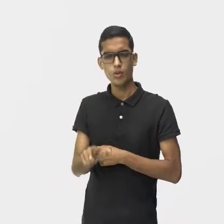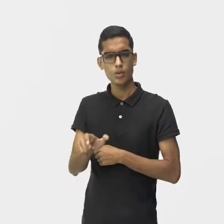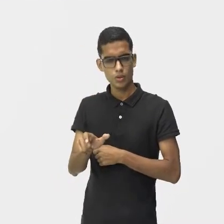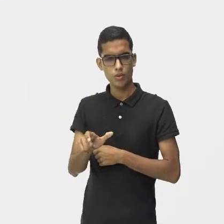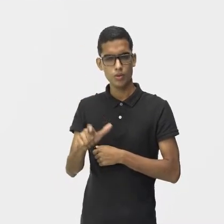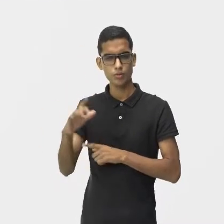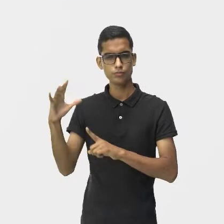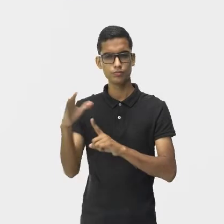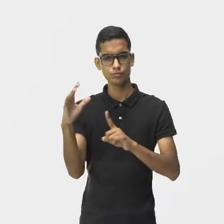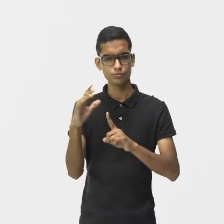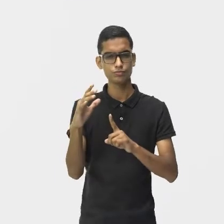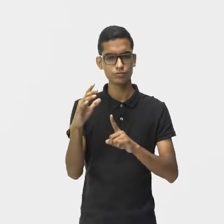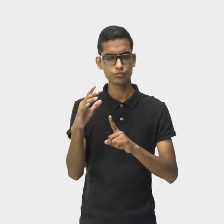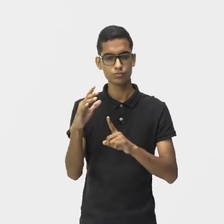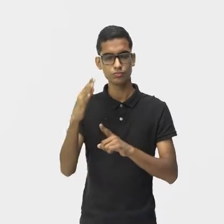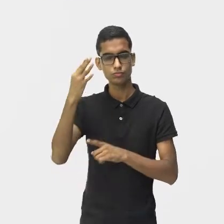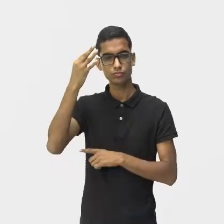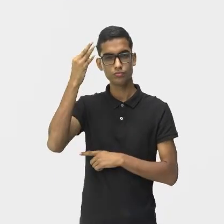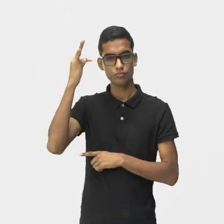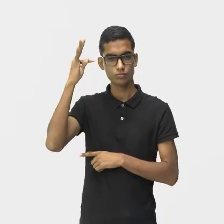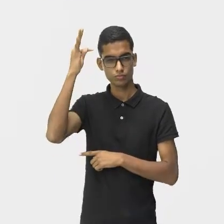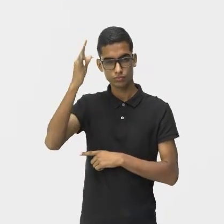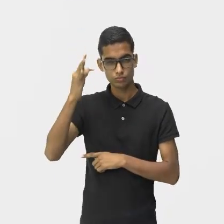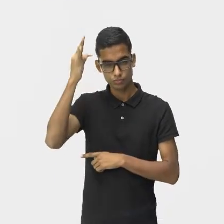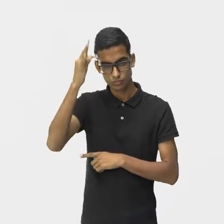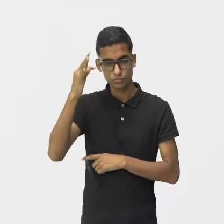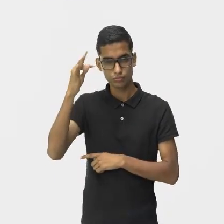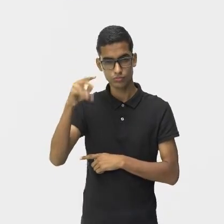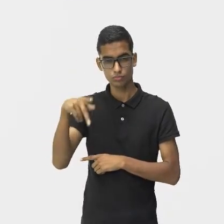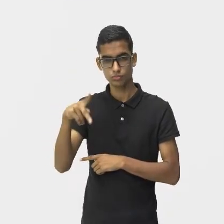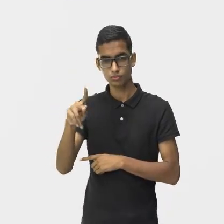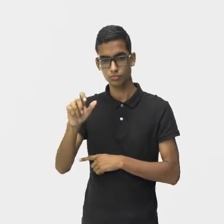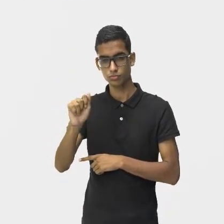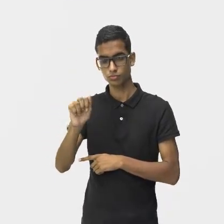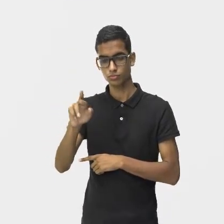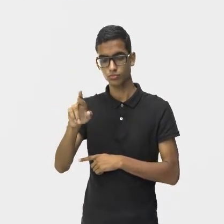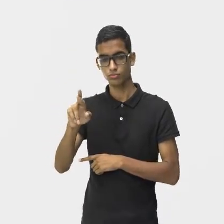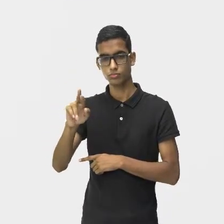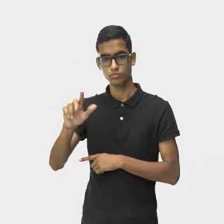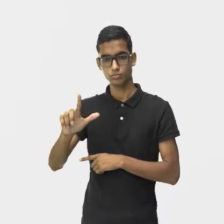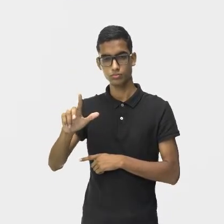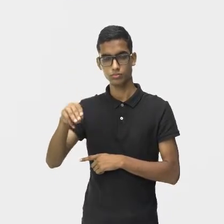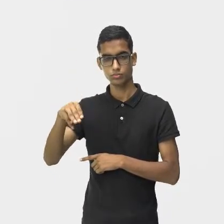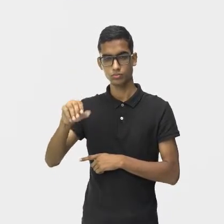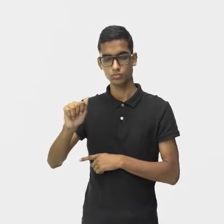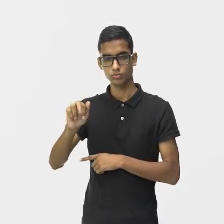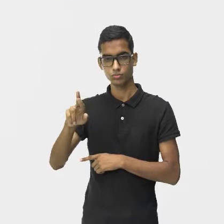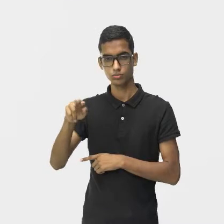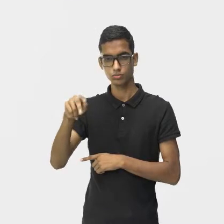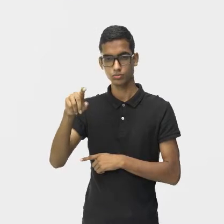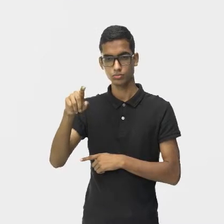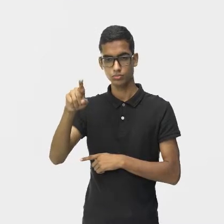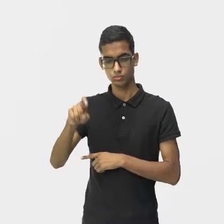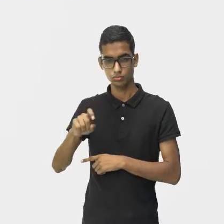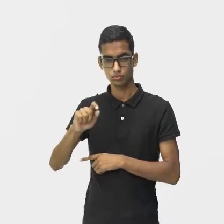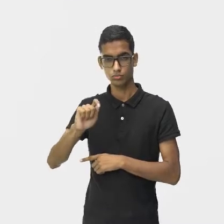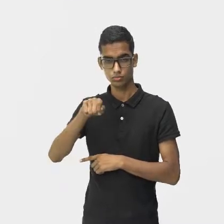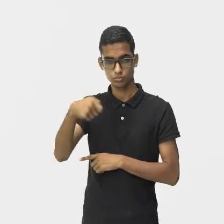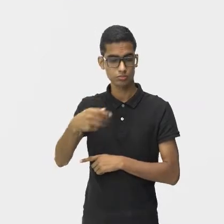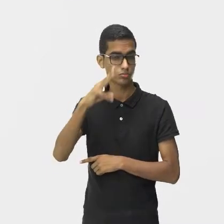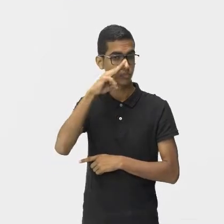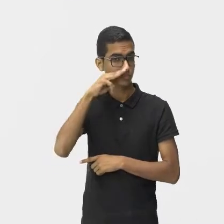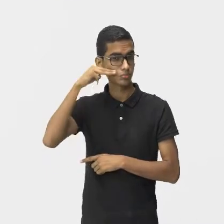de Karl Marx. Karl Marx é um autor que nós já trabalhamos em nossas aulas e que formularam